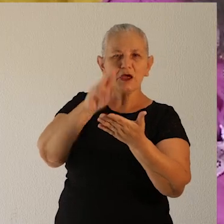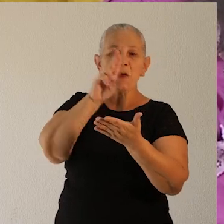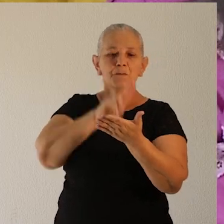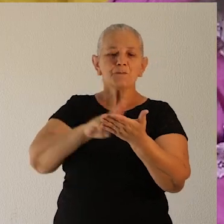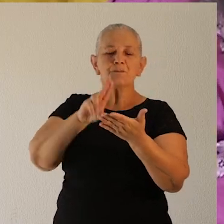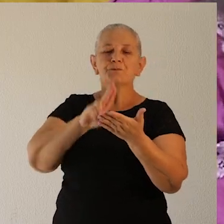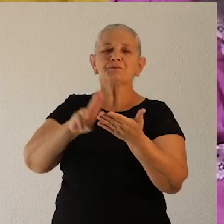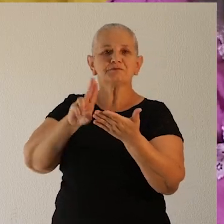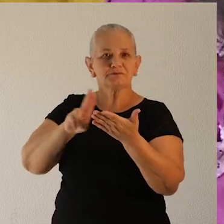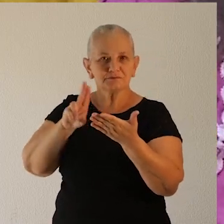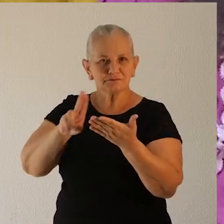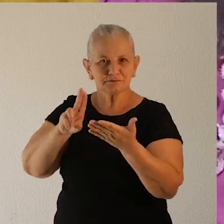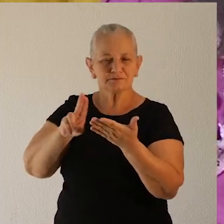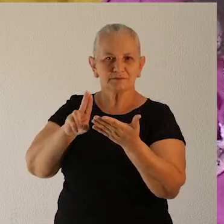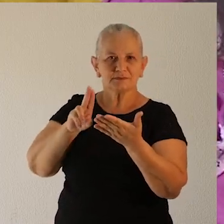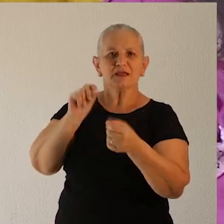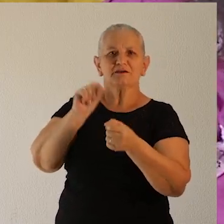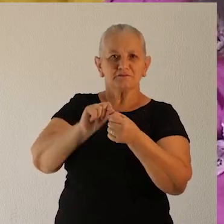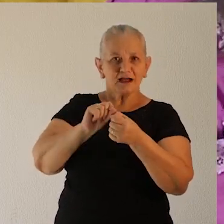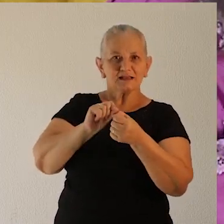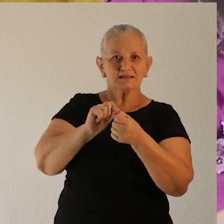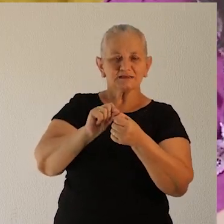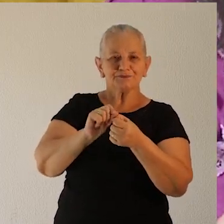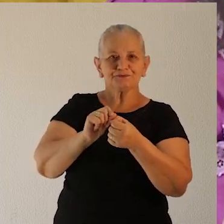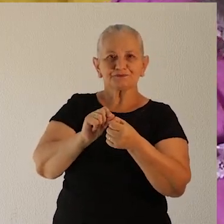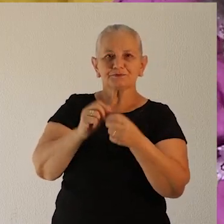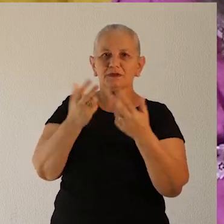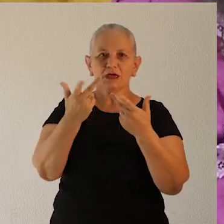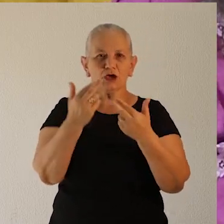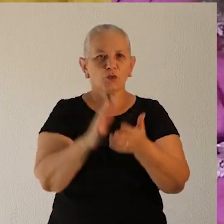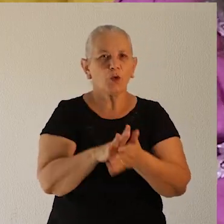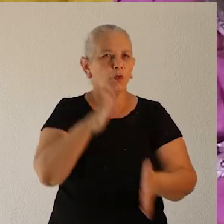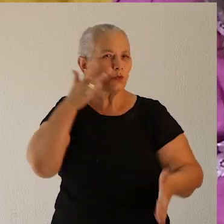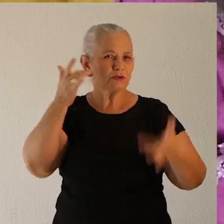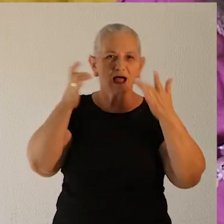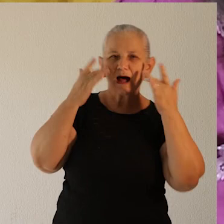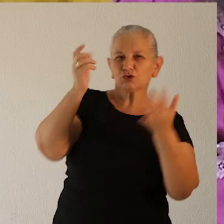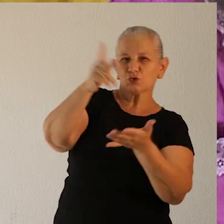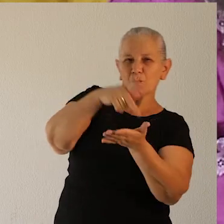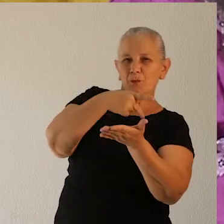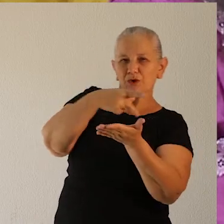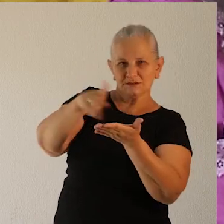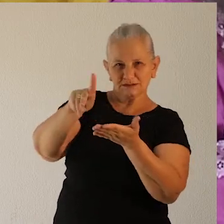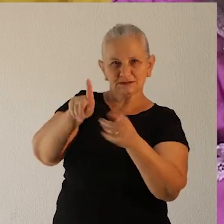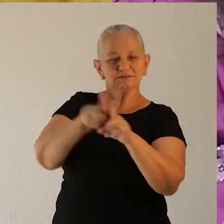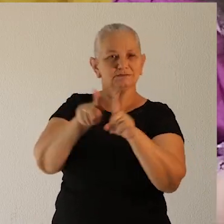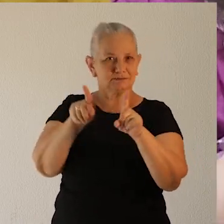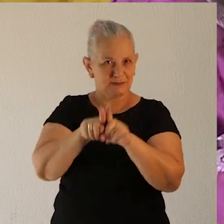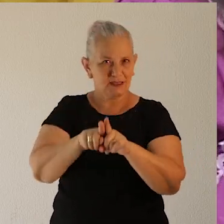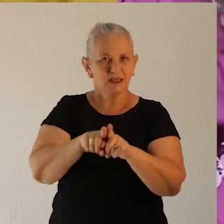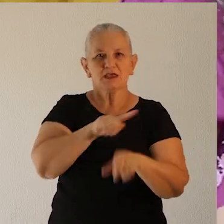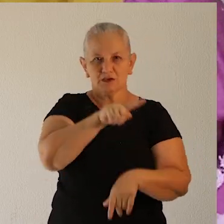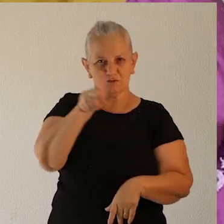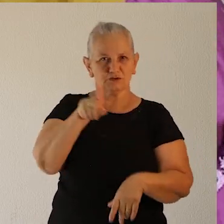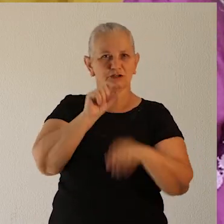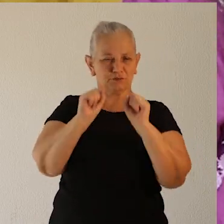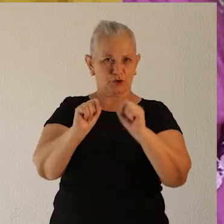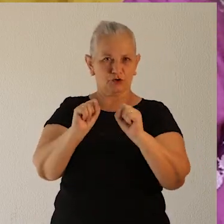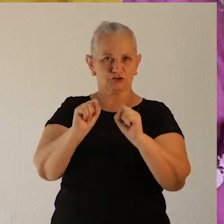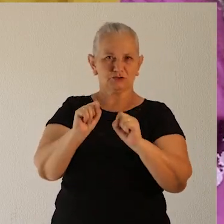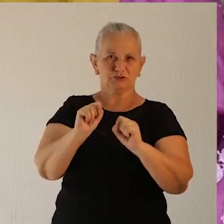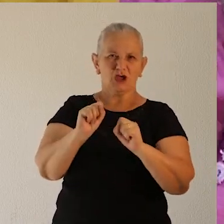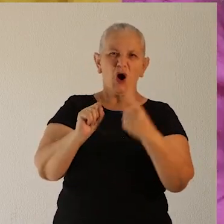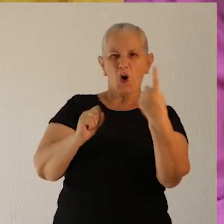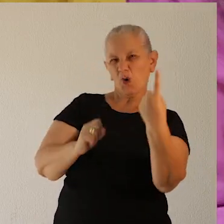uma arte em cima dessa poesia. Porque aí vocês vão buscando a criatividade que existe em vocês. Uns gostam de